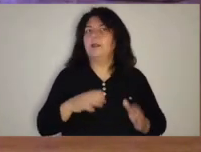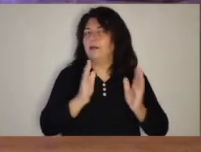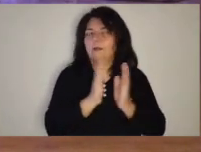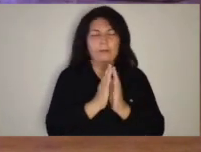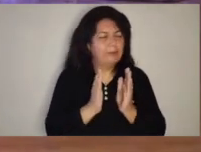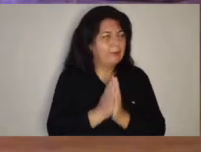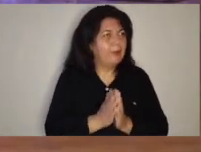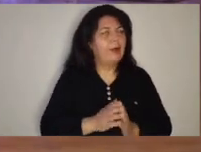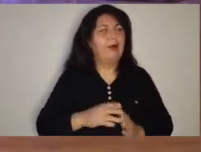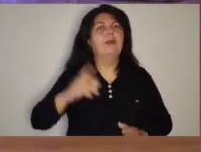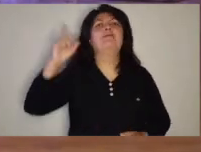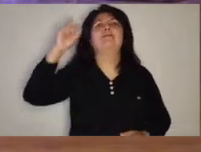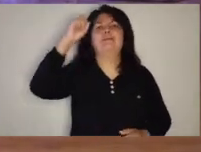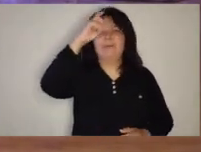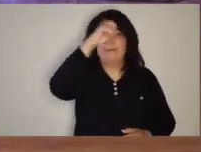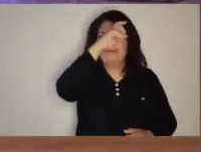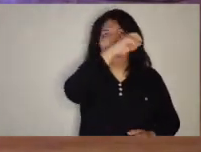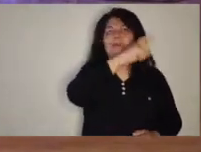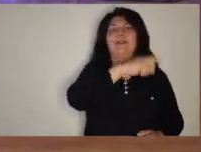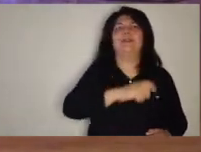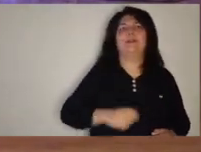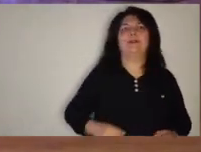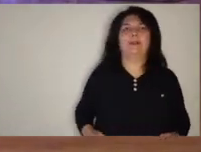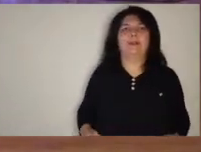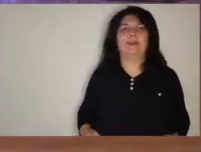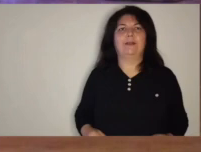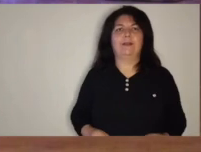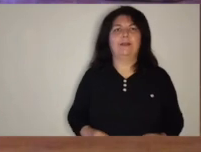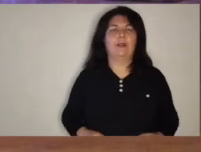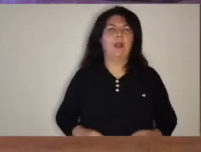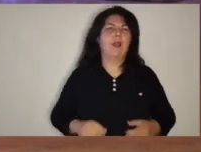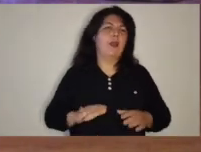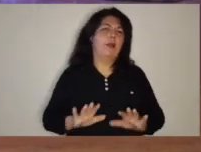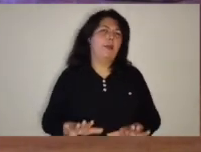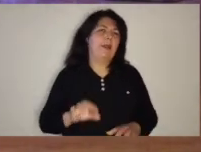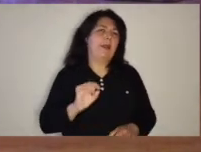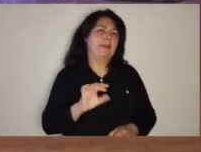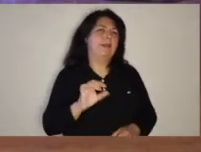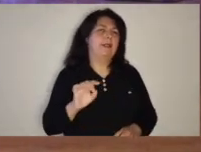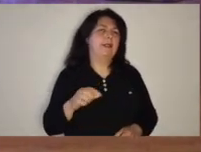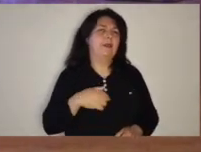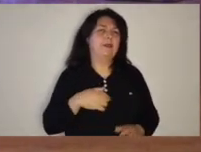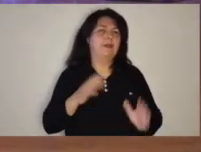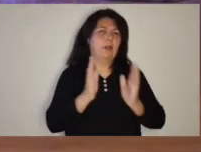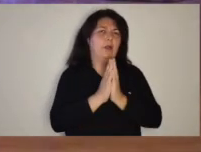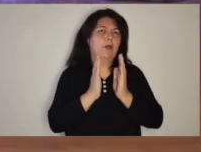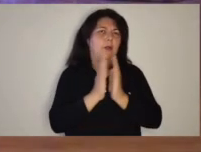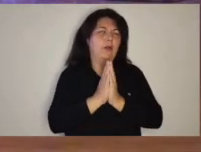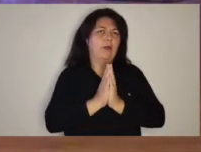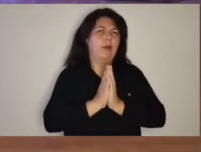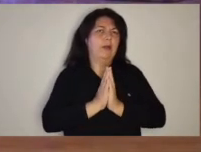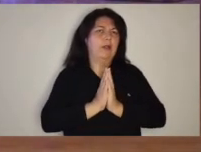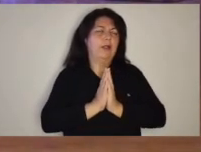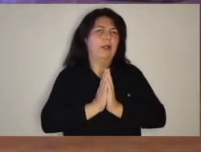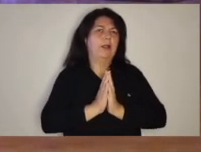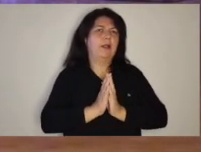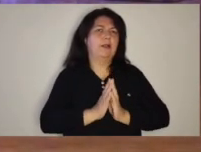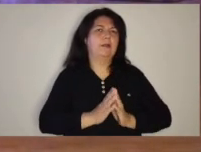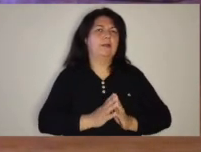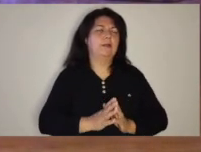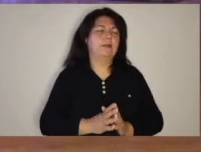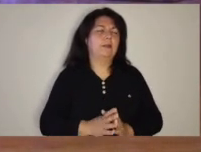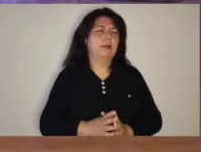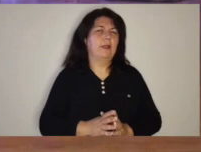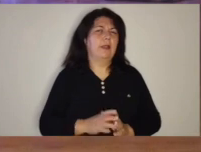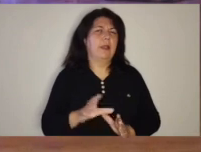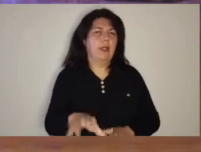dia, estou trabalhando, mas estou tomando água, né? Deu ruim, vou lá orar. Irmãos, mas se cada vez que eu